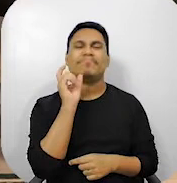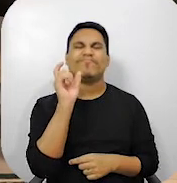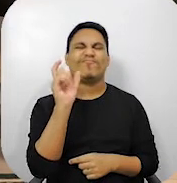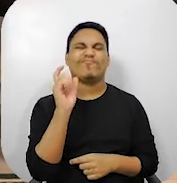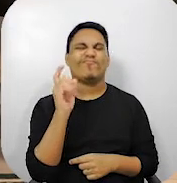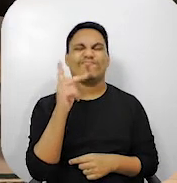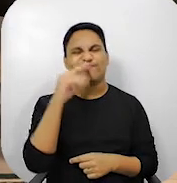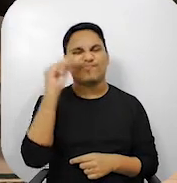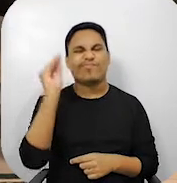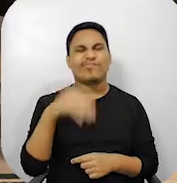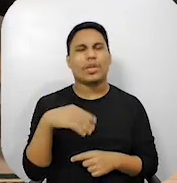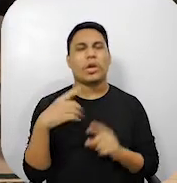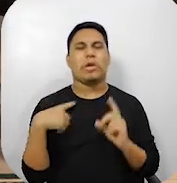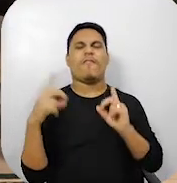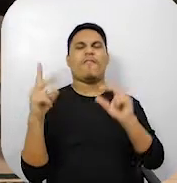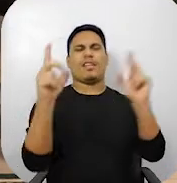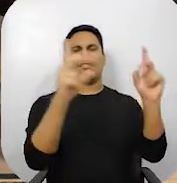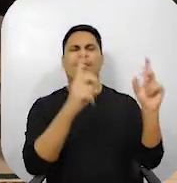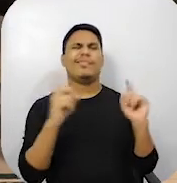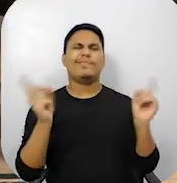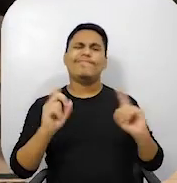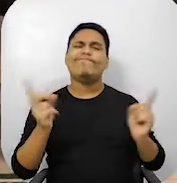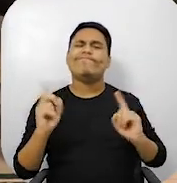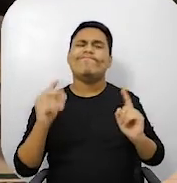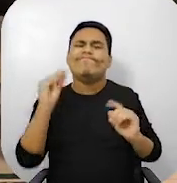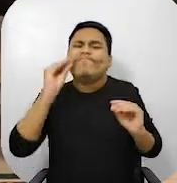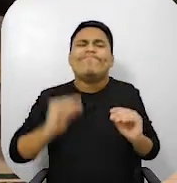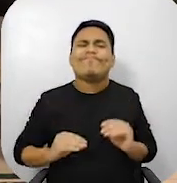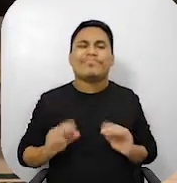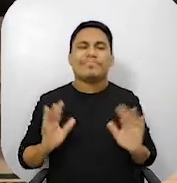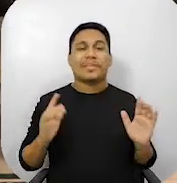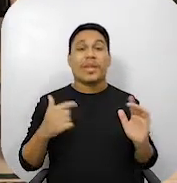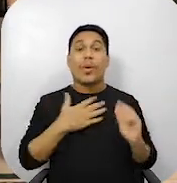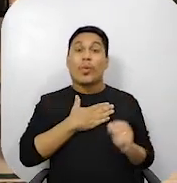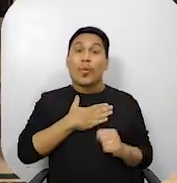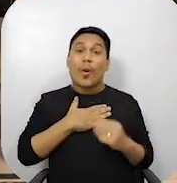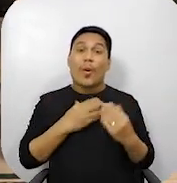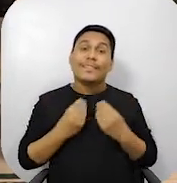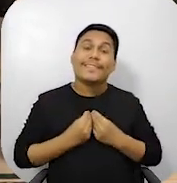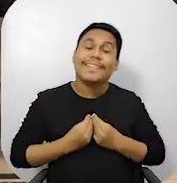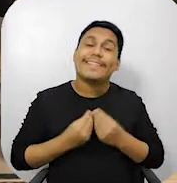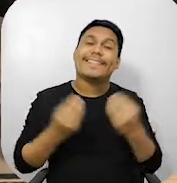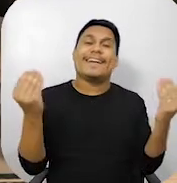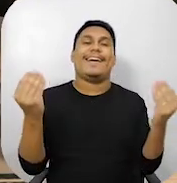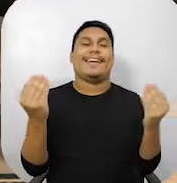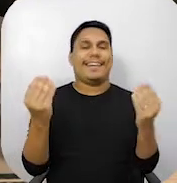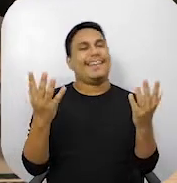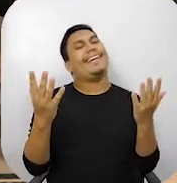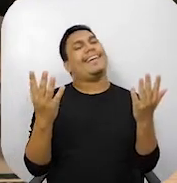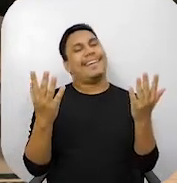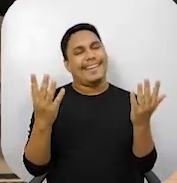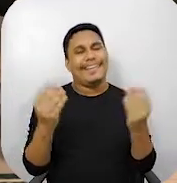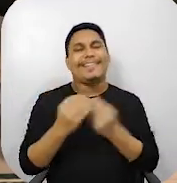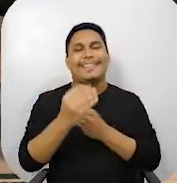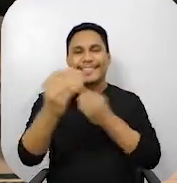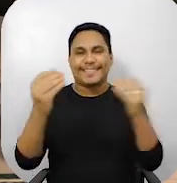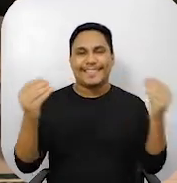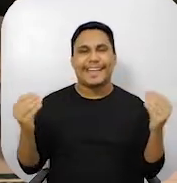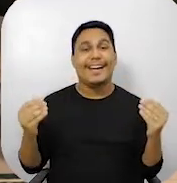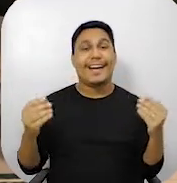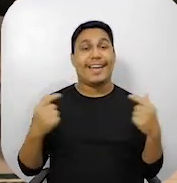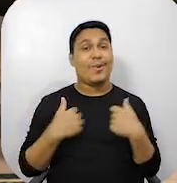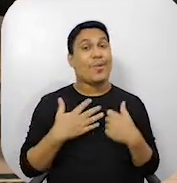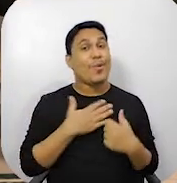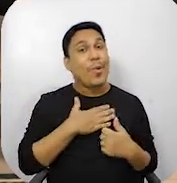relaxada mesmo eu não vou atrás de vender nem nada eu gosto de falar pia também te botar para o painel já tá perto do